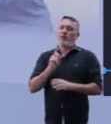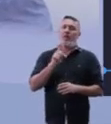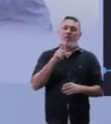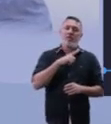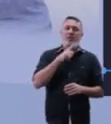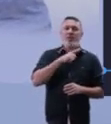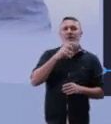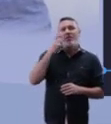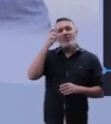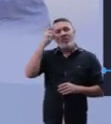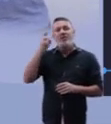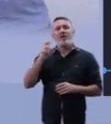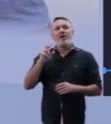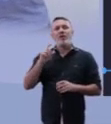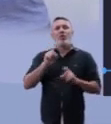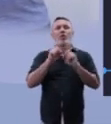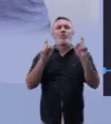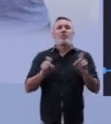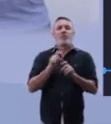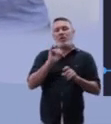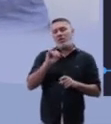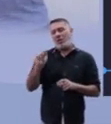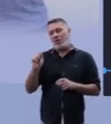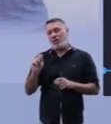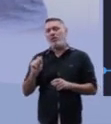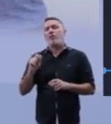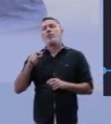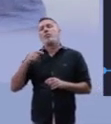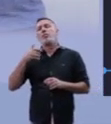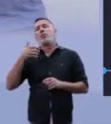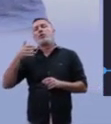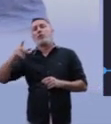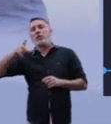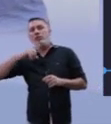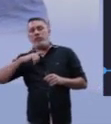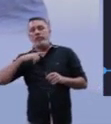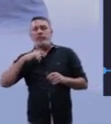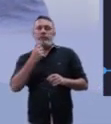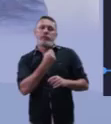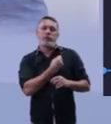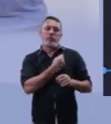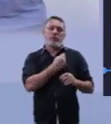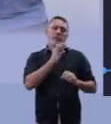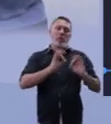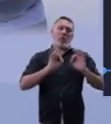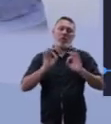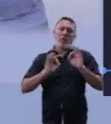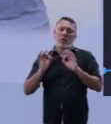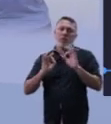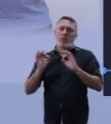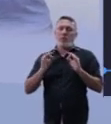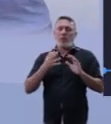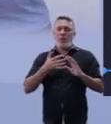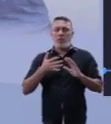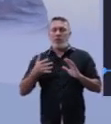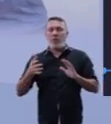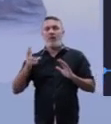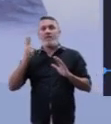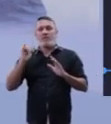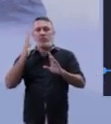tem toda uma inteligência artificial. E, obviamente, isso aí vai ser processado em um algoritmo que vai,